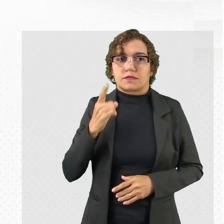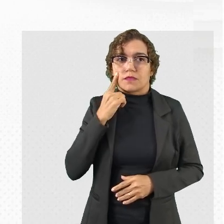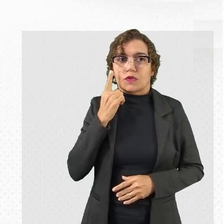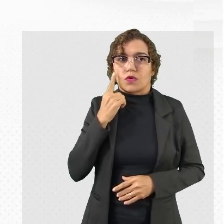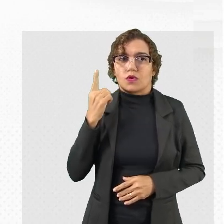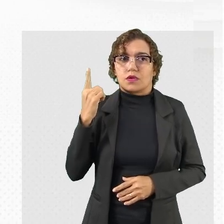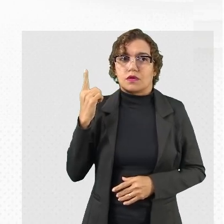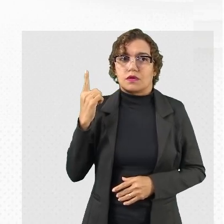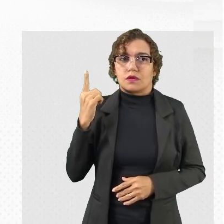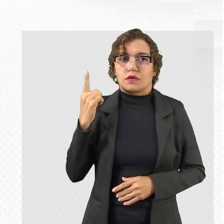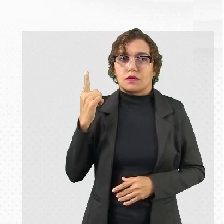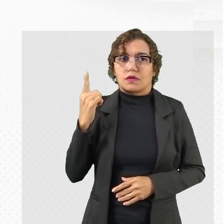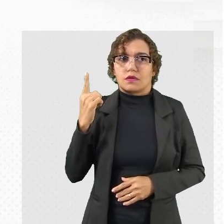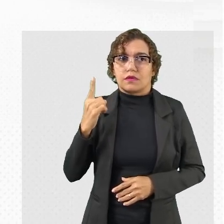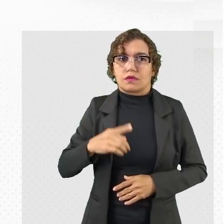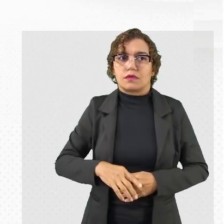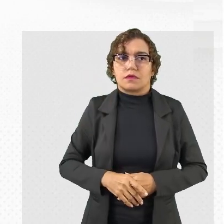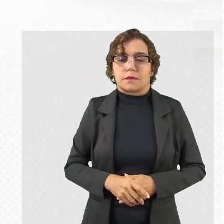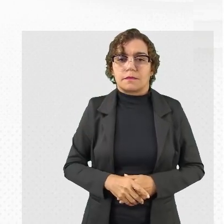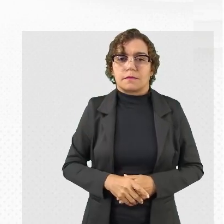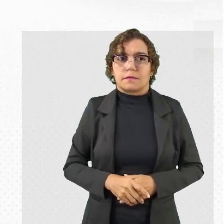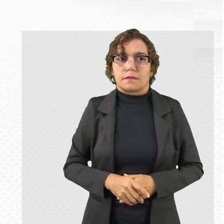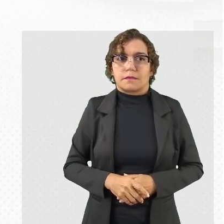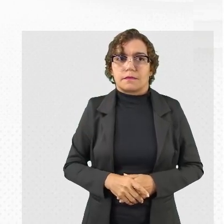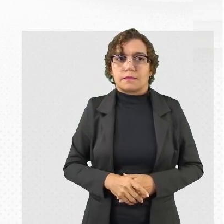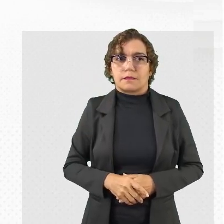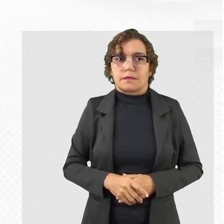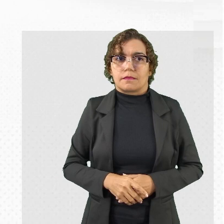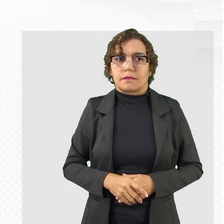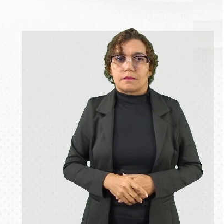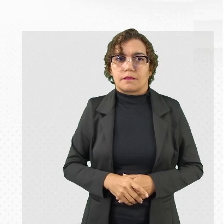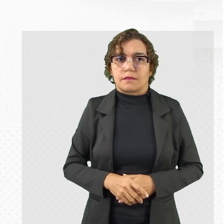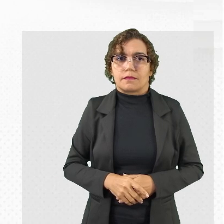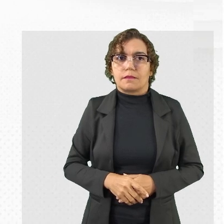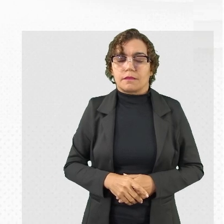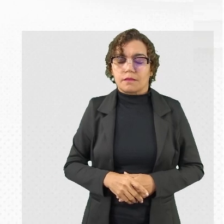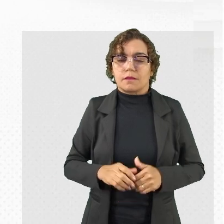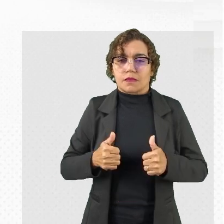a 1 sobre 6 milhões.